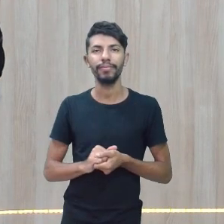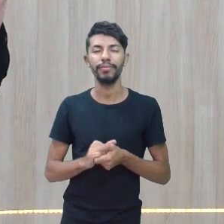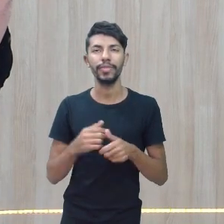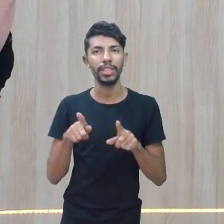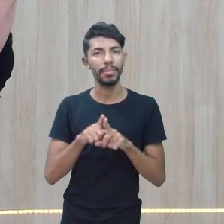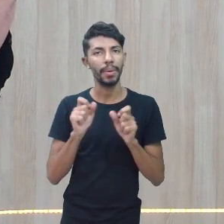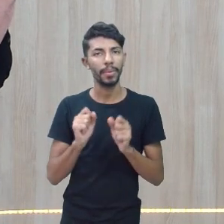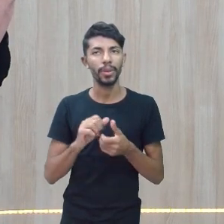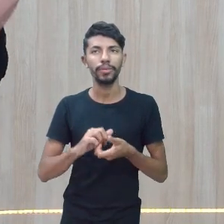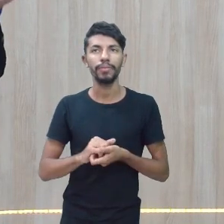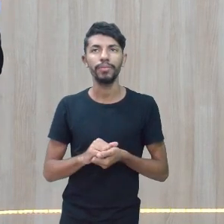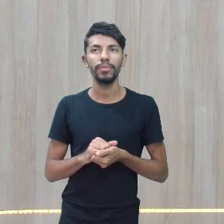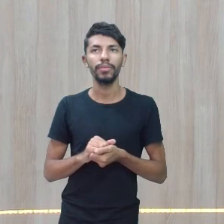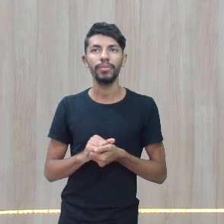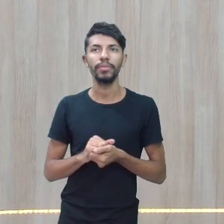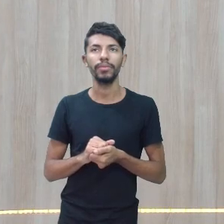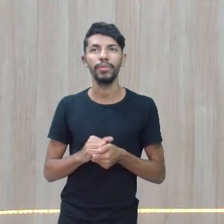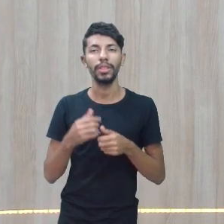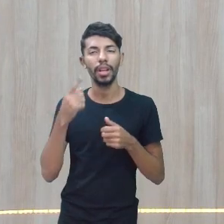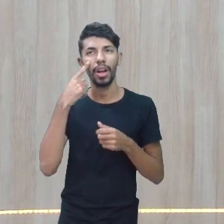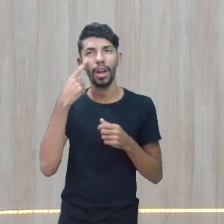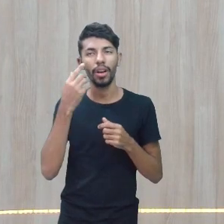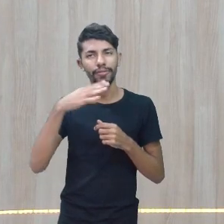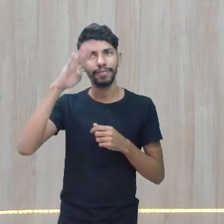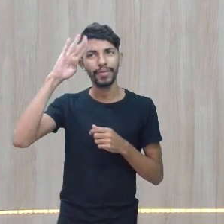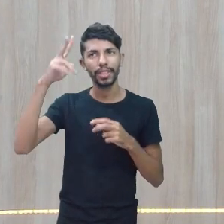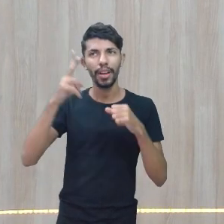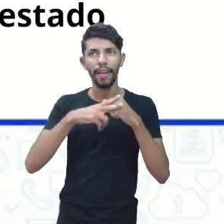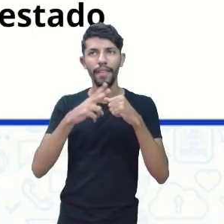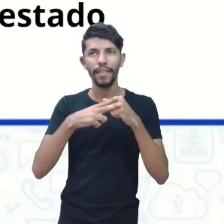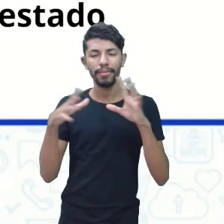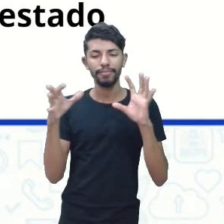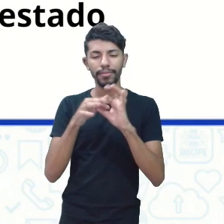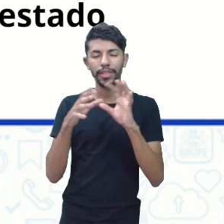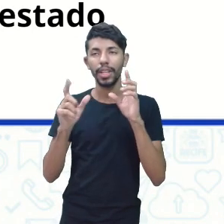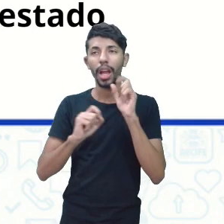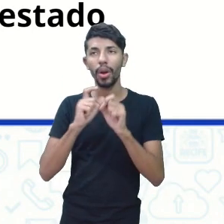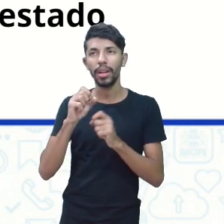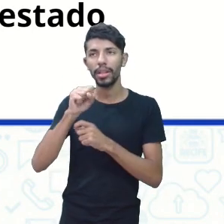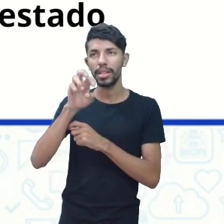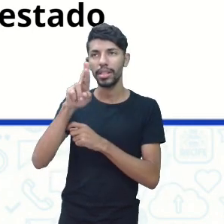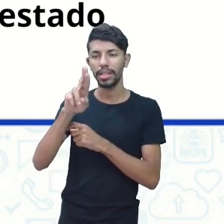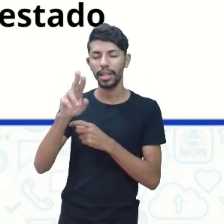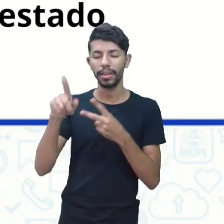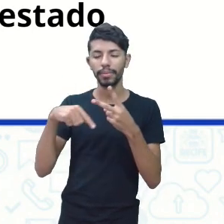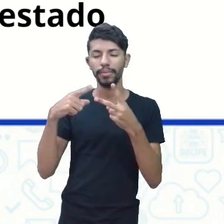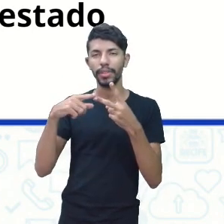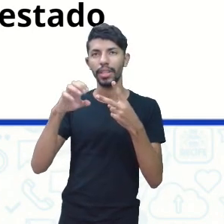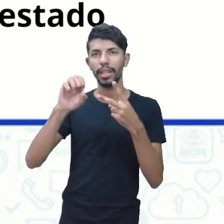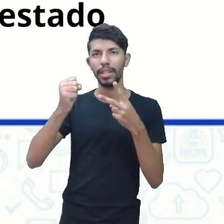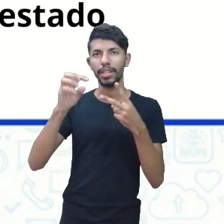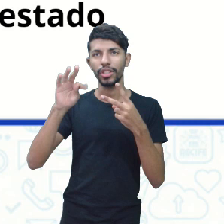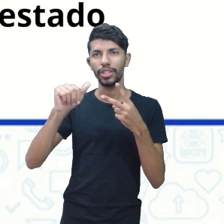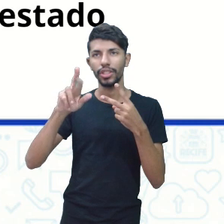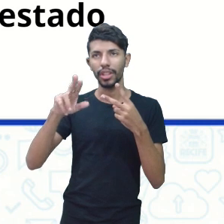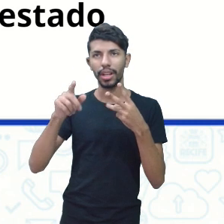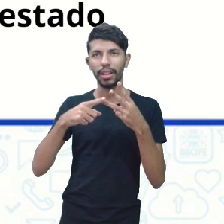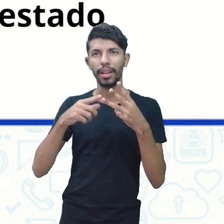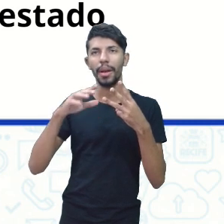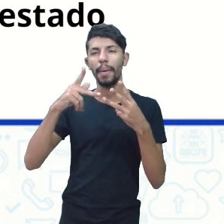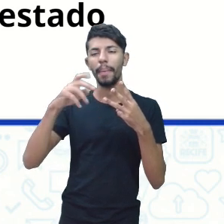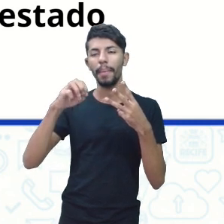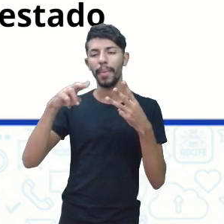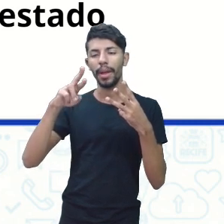Os principais verbos de ligação são ser, estar, permanecer, ficar,